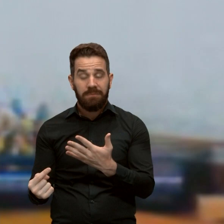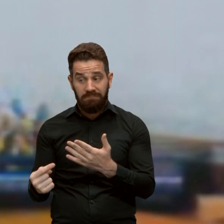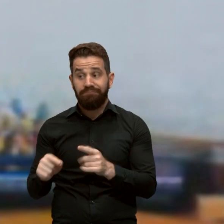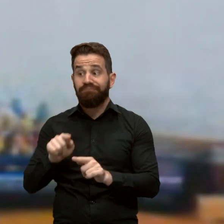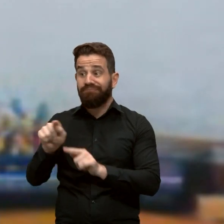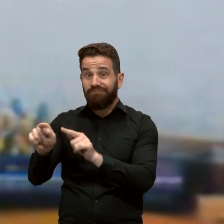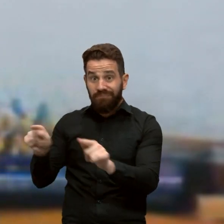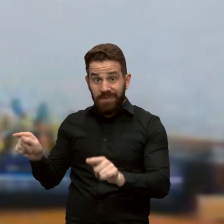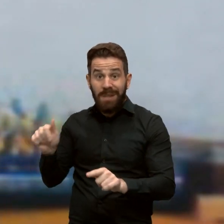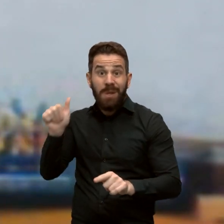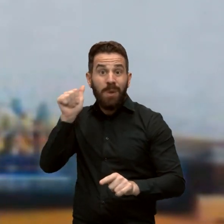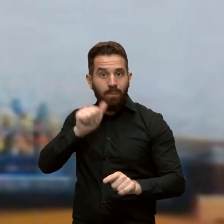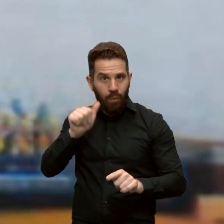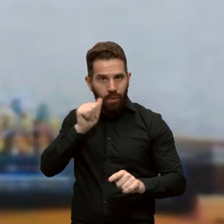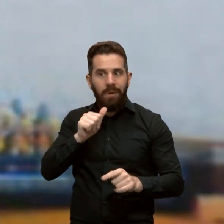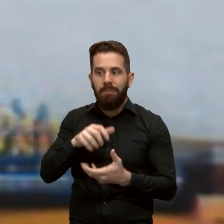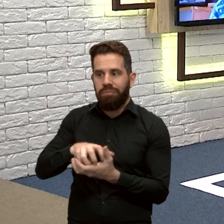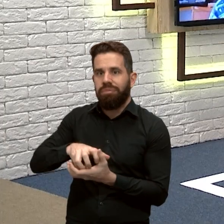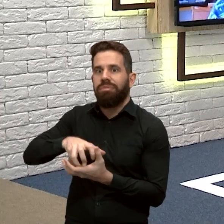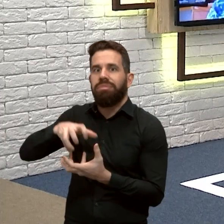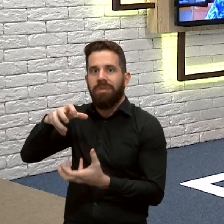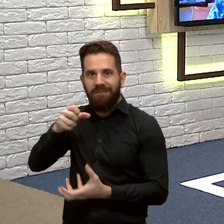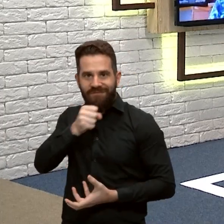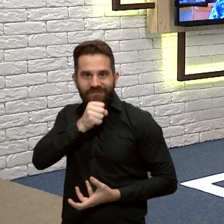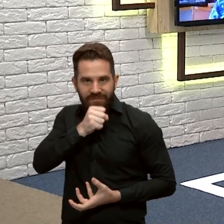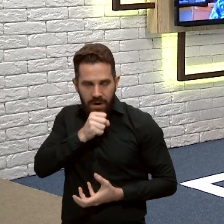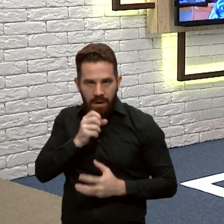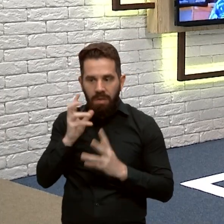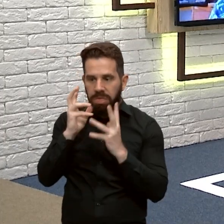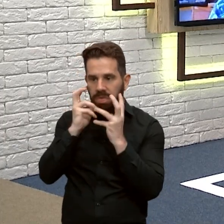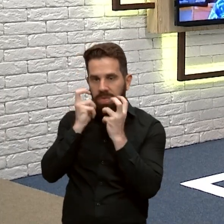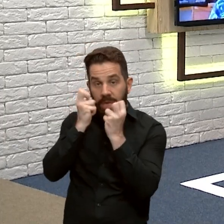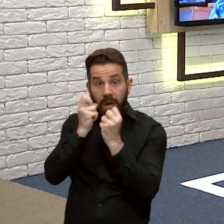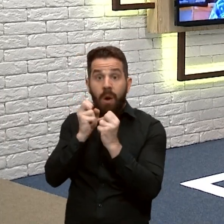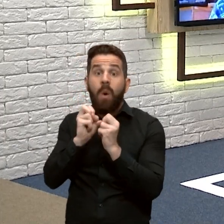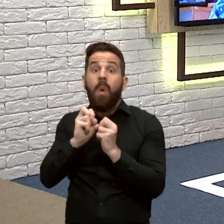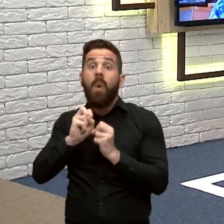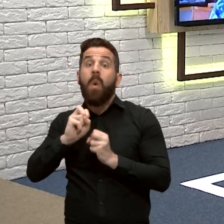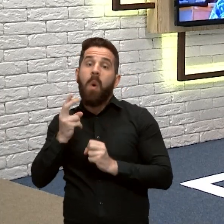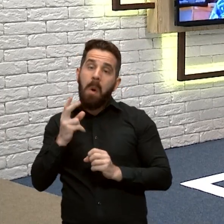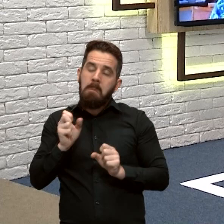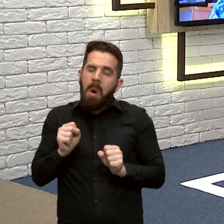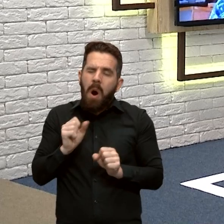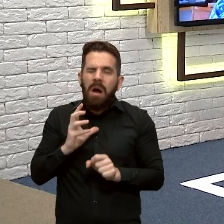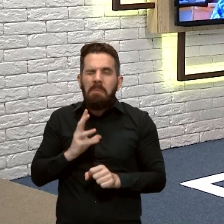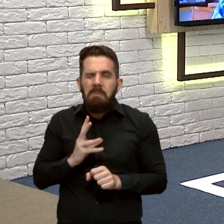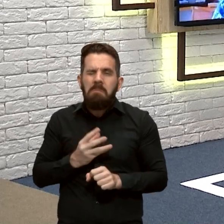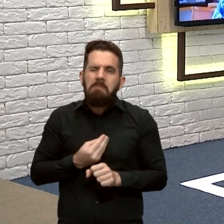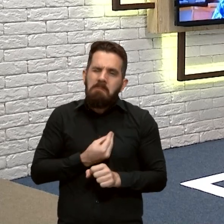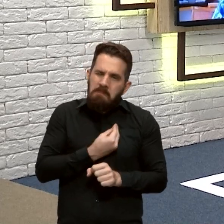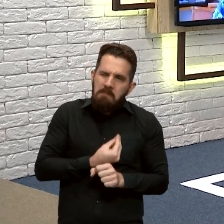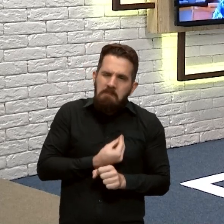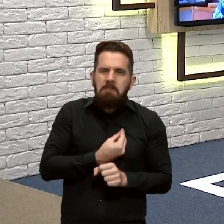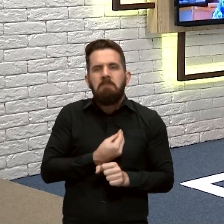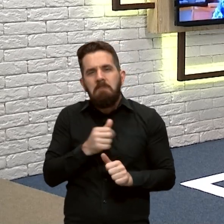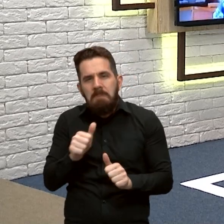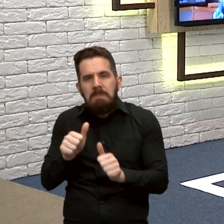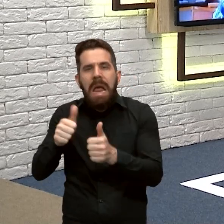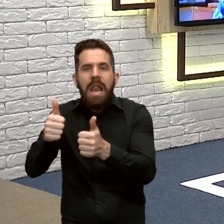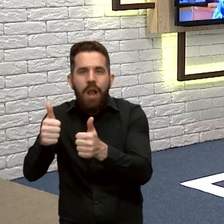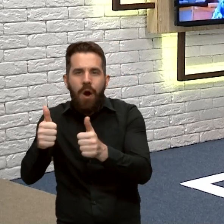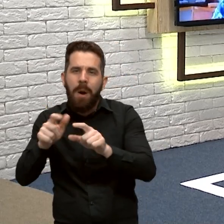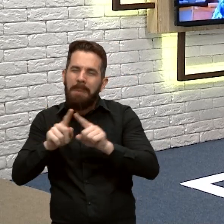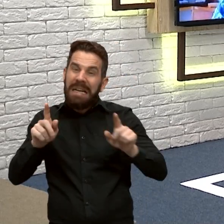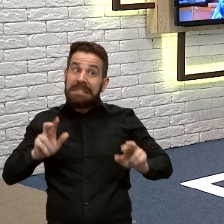mulher envelheça de uma outra forma, entendeu? Ou da mesma forma, um pouco melhor, mas não tão diferente da forma